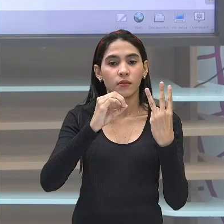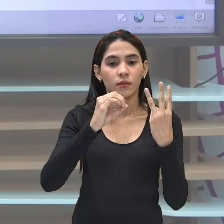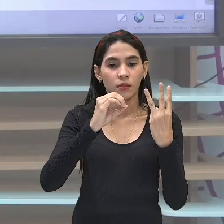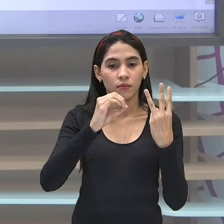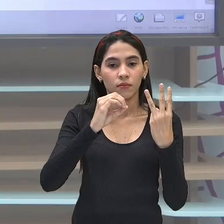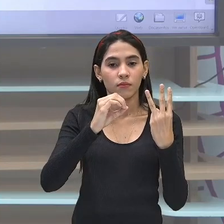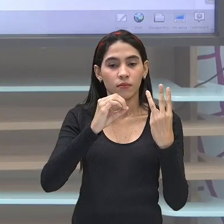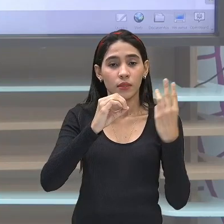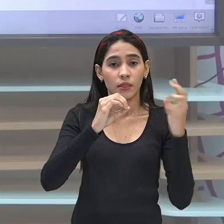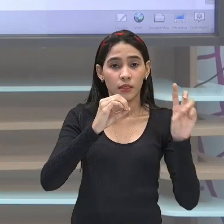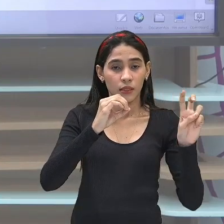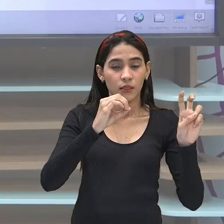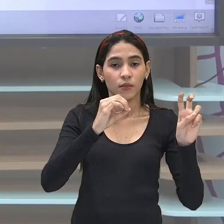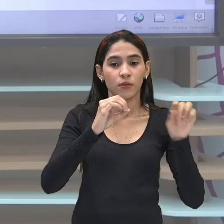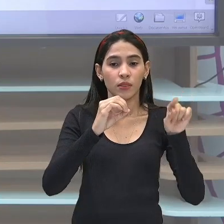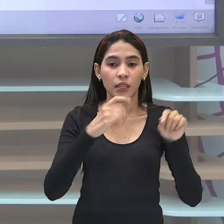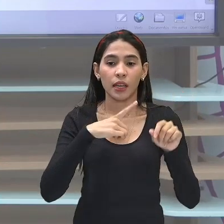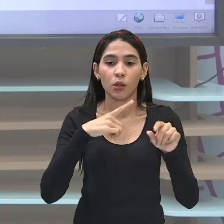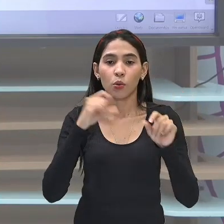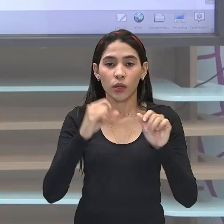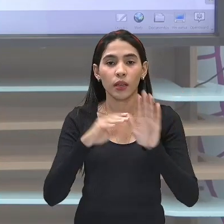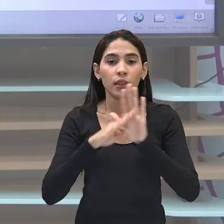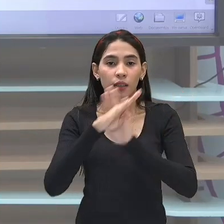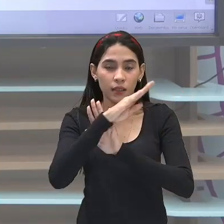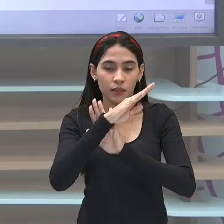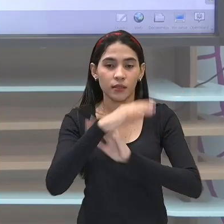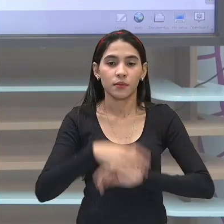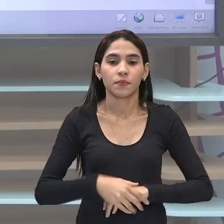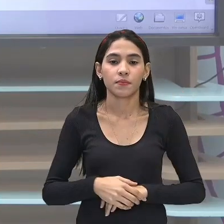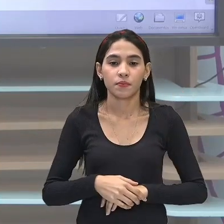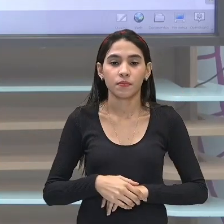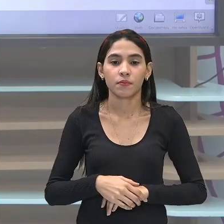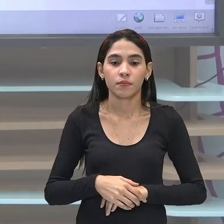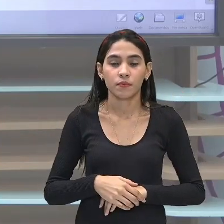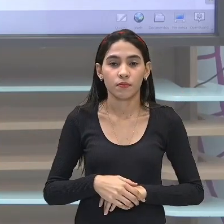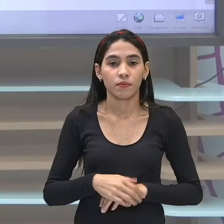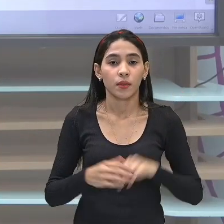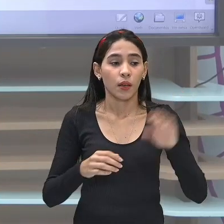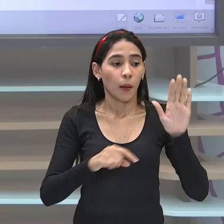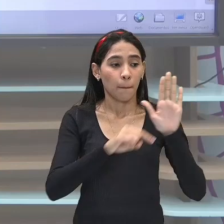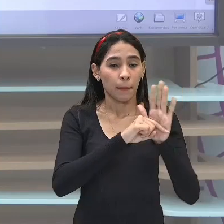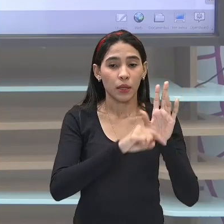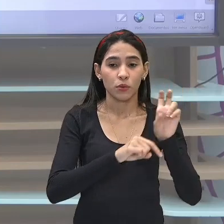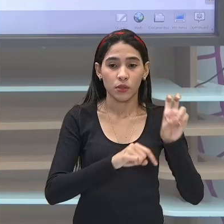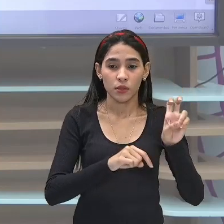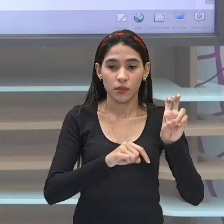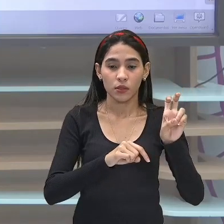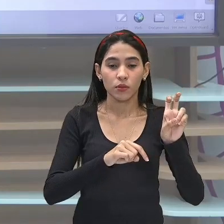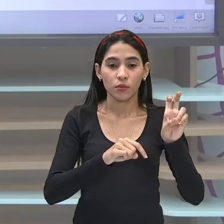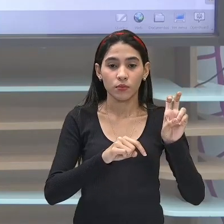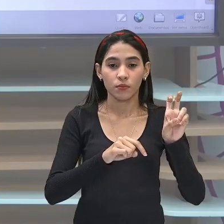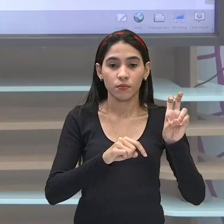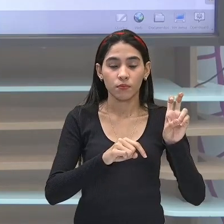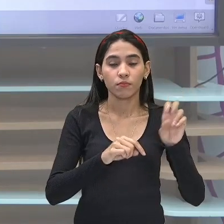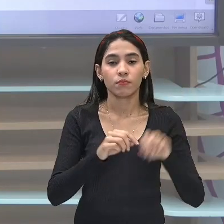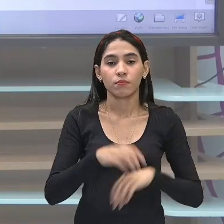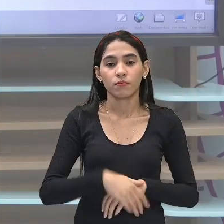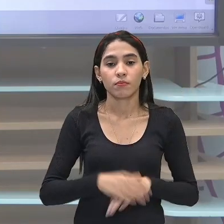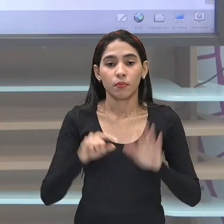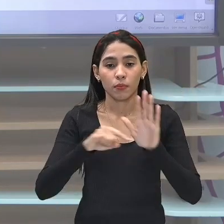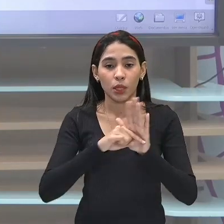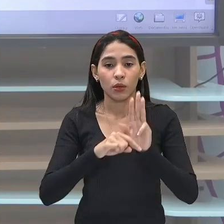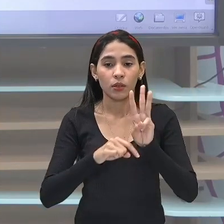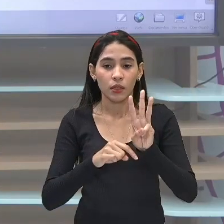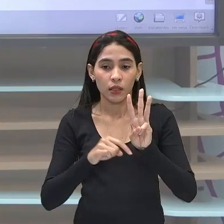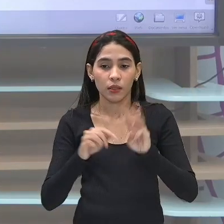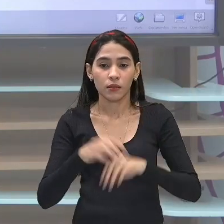temos uma sequência que ela é crescente. Tá? Começou aqui em menos 5, que é menor que menos 3